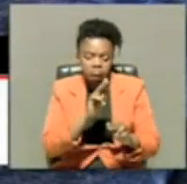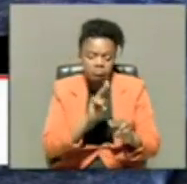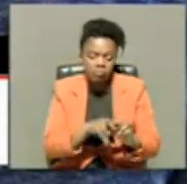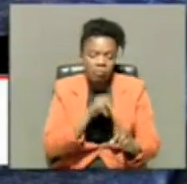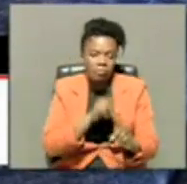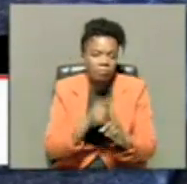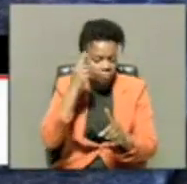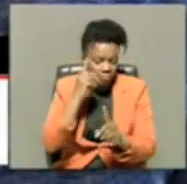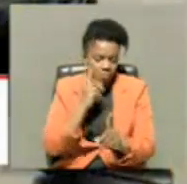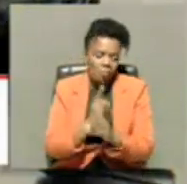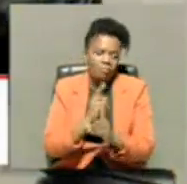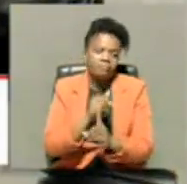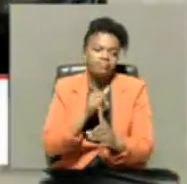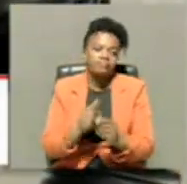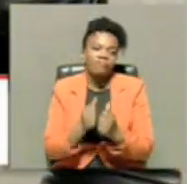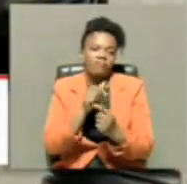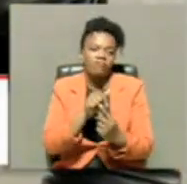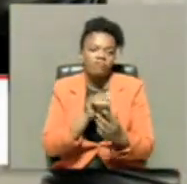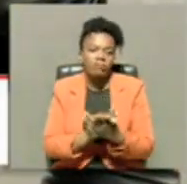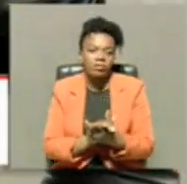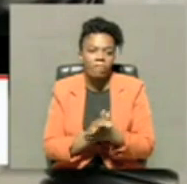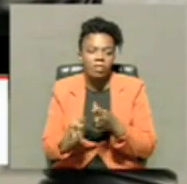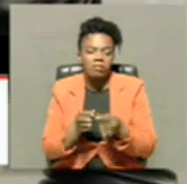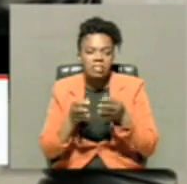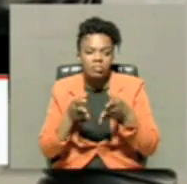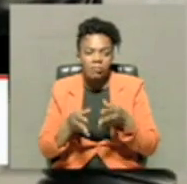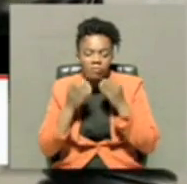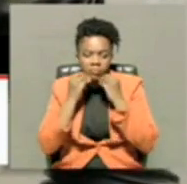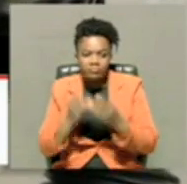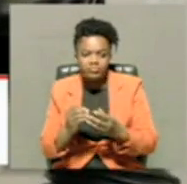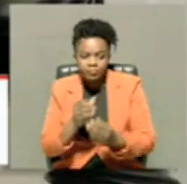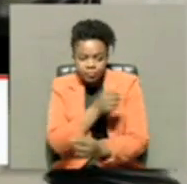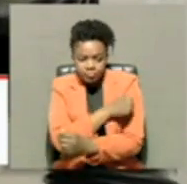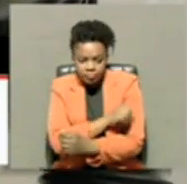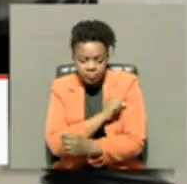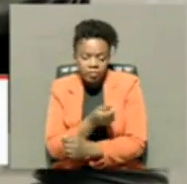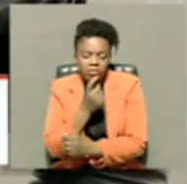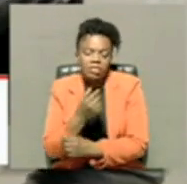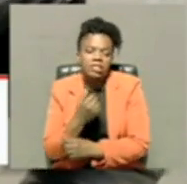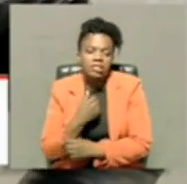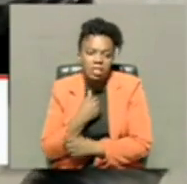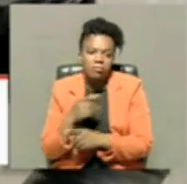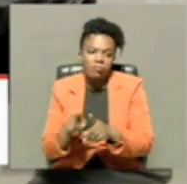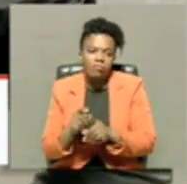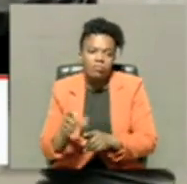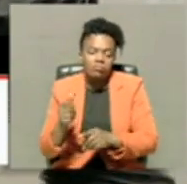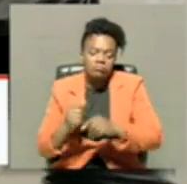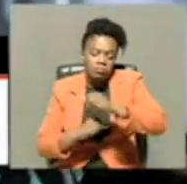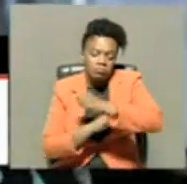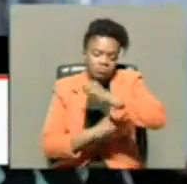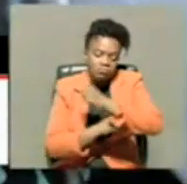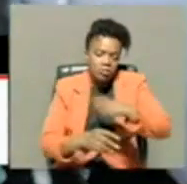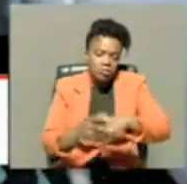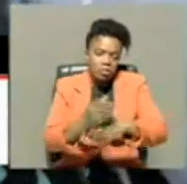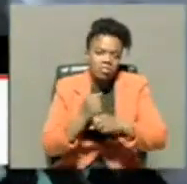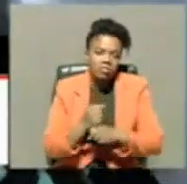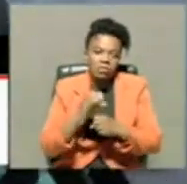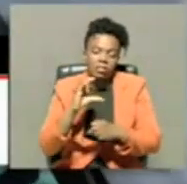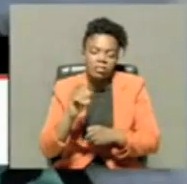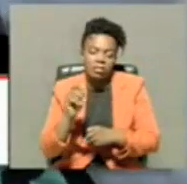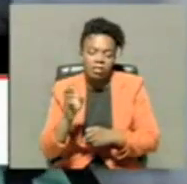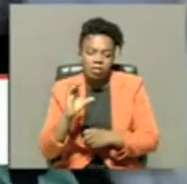adequada durante o evento. Temos neste momento as unidades abastecidas e contamos ainda com outro reforço em termos de medicamento a partir